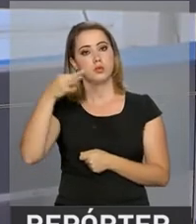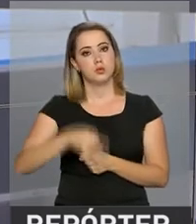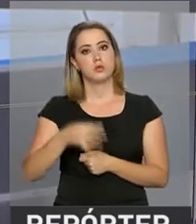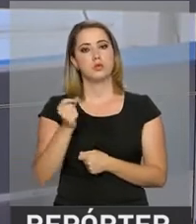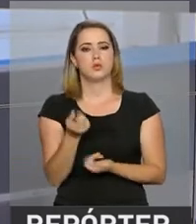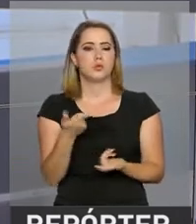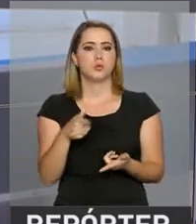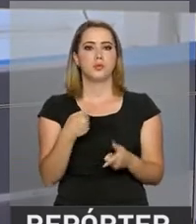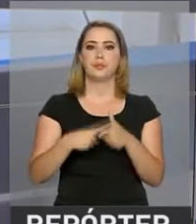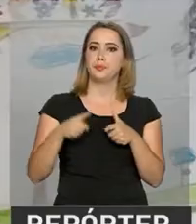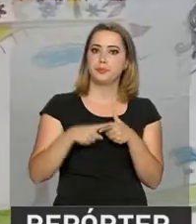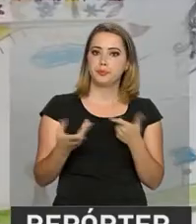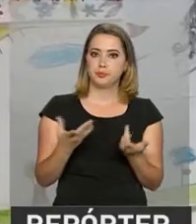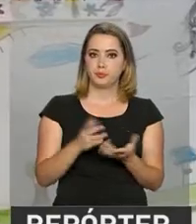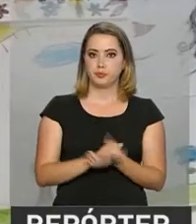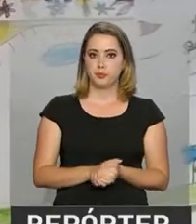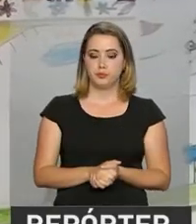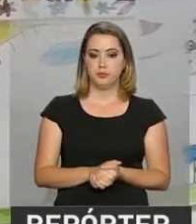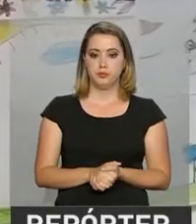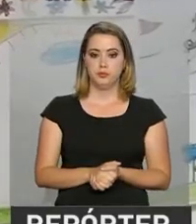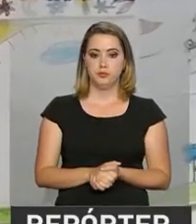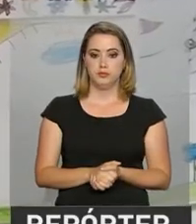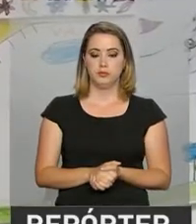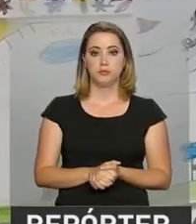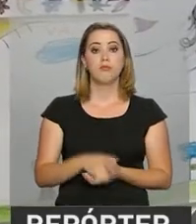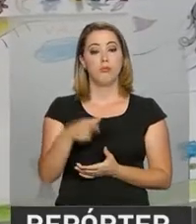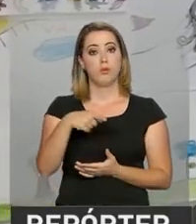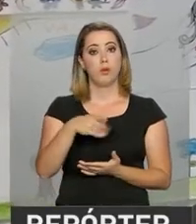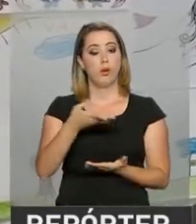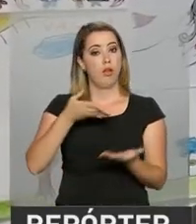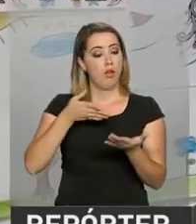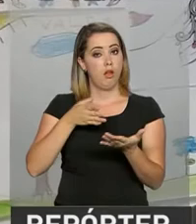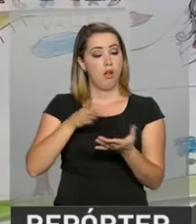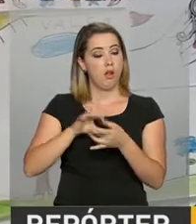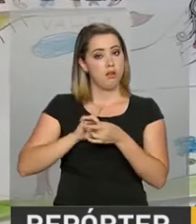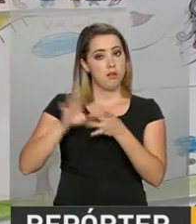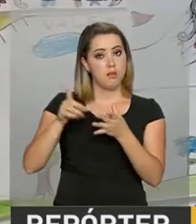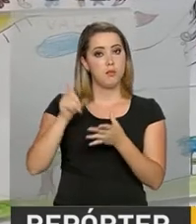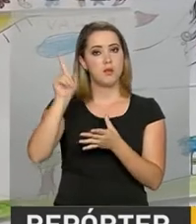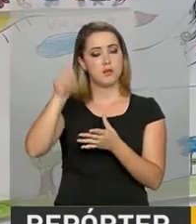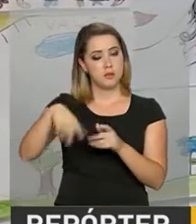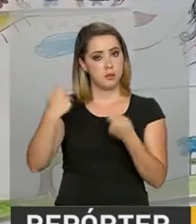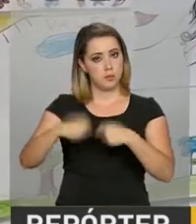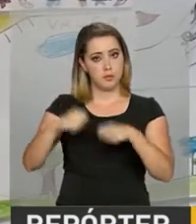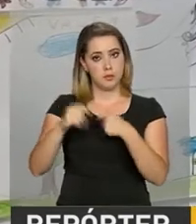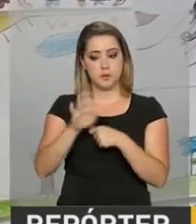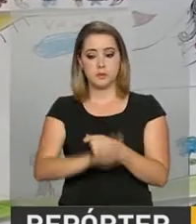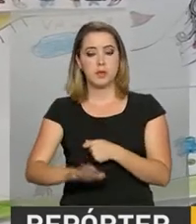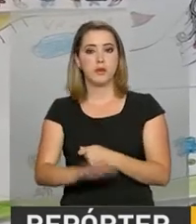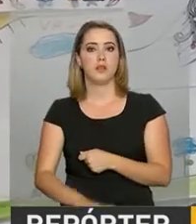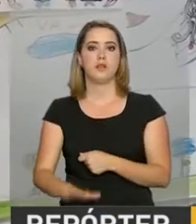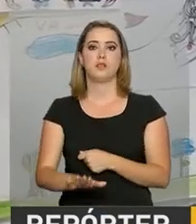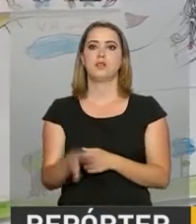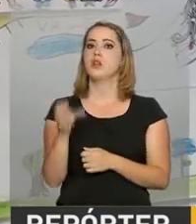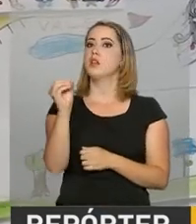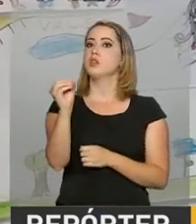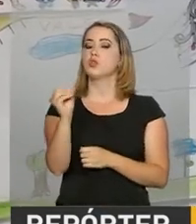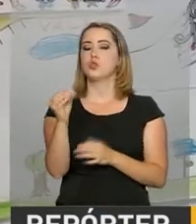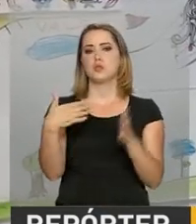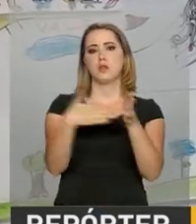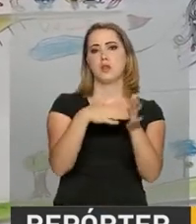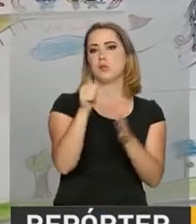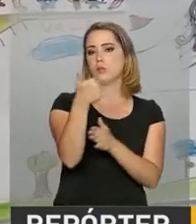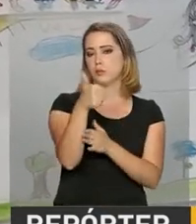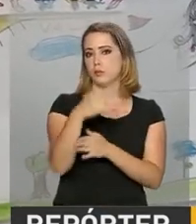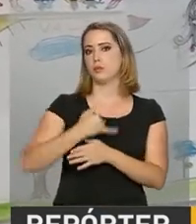nenhum imprevisto. A autorização só é necessária para a criança, ou seja, aquela de 0 a 11